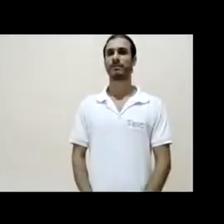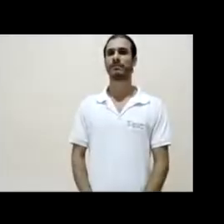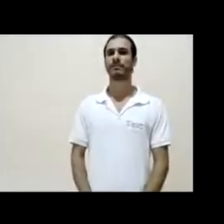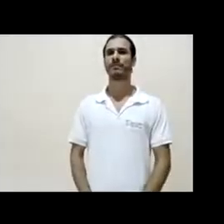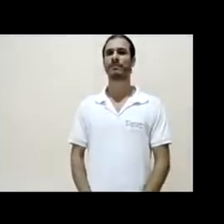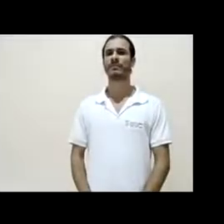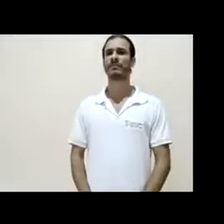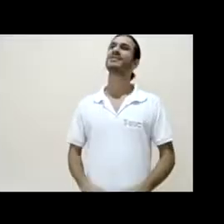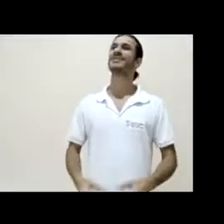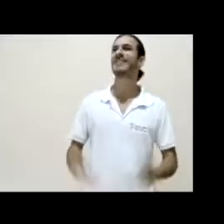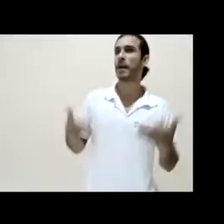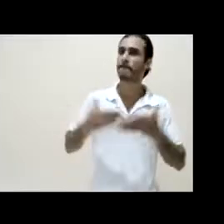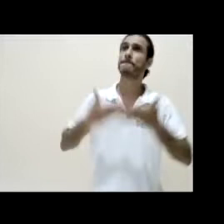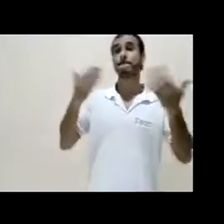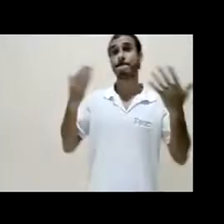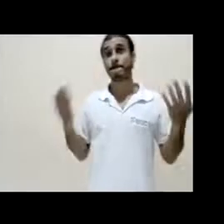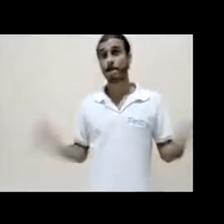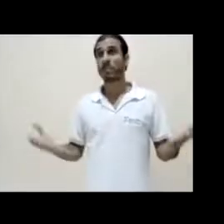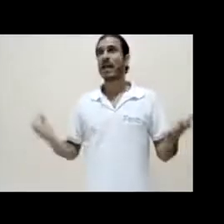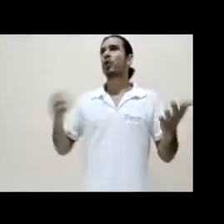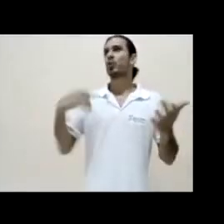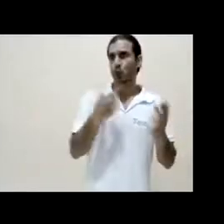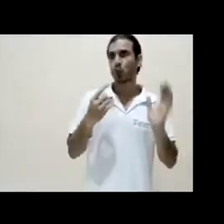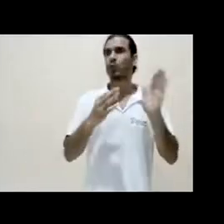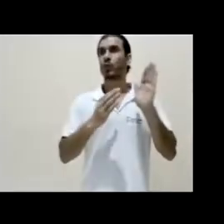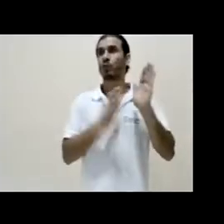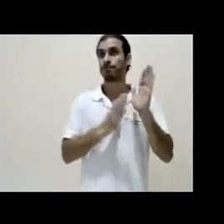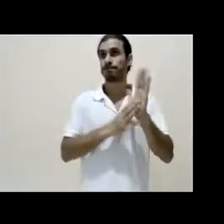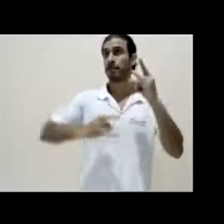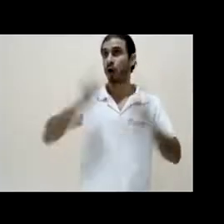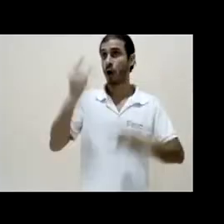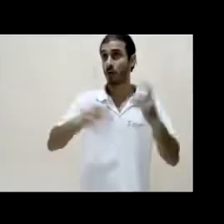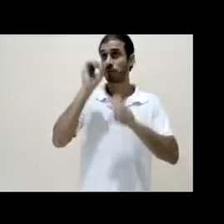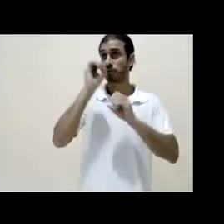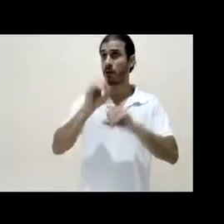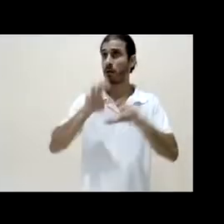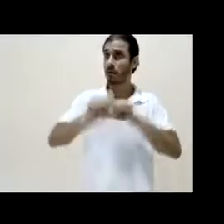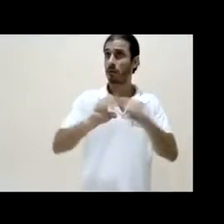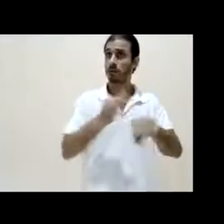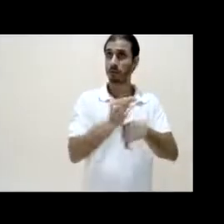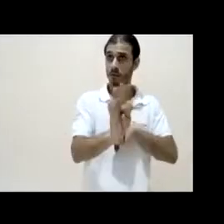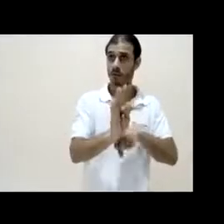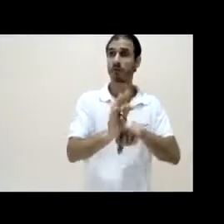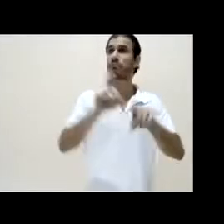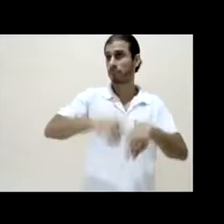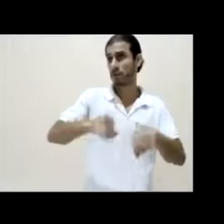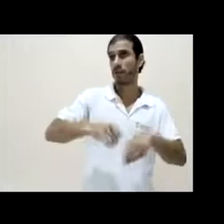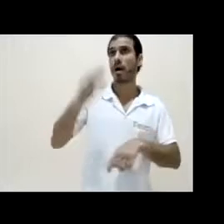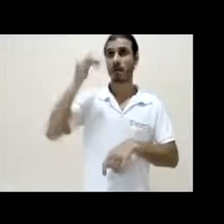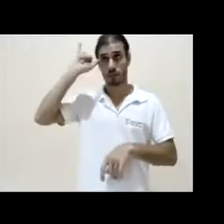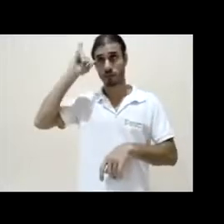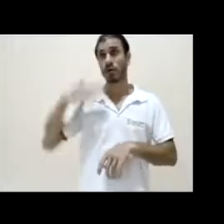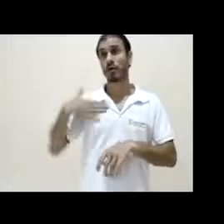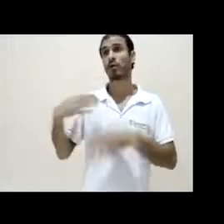então, né, nessa proposta aí da robótica educacional para a formação técnica em agropecuária, eu tenho como orientadora